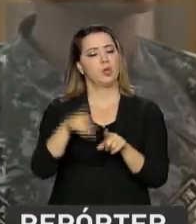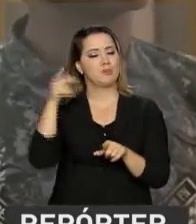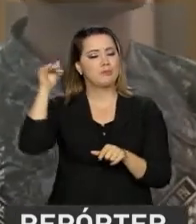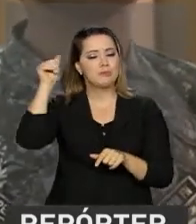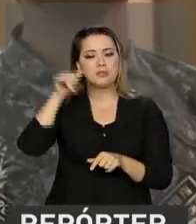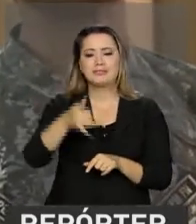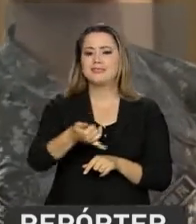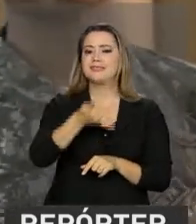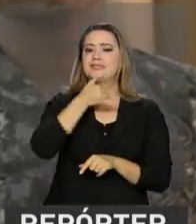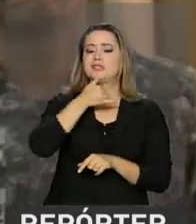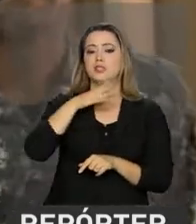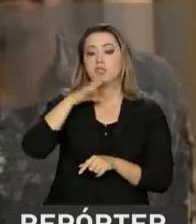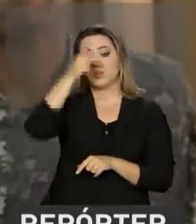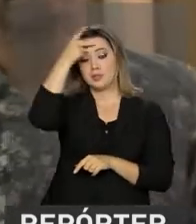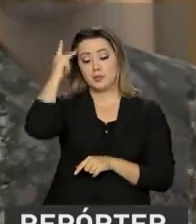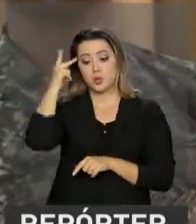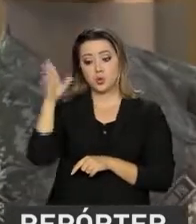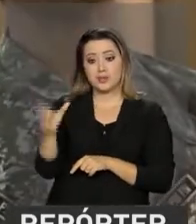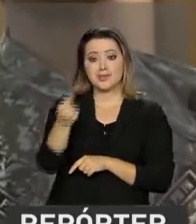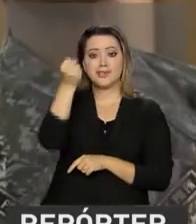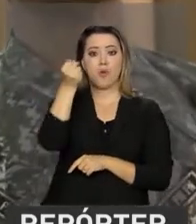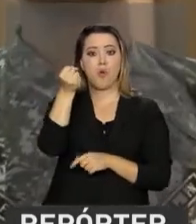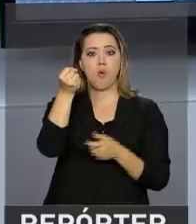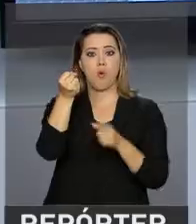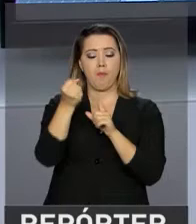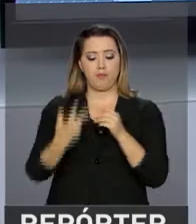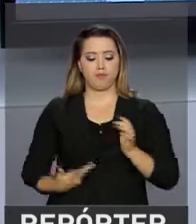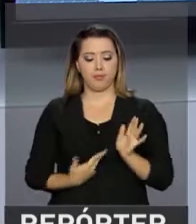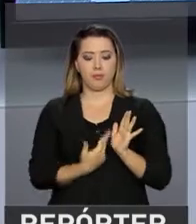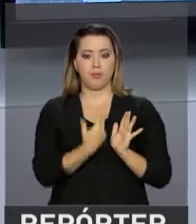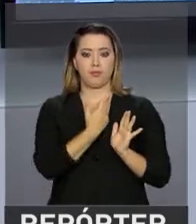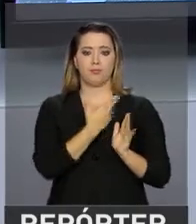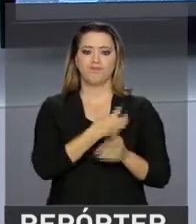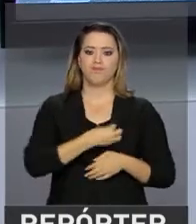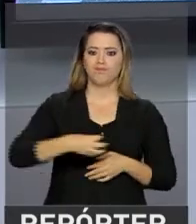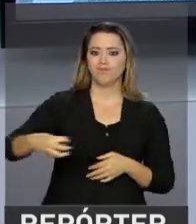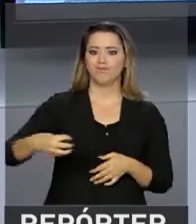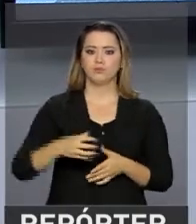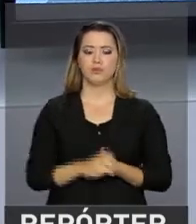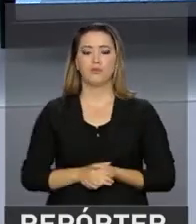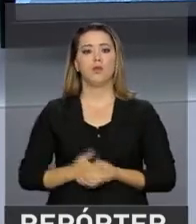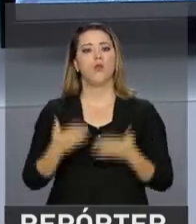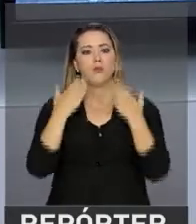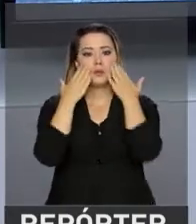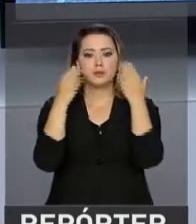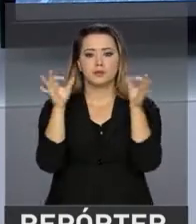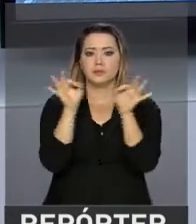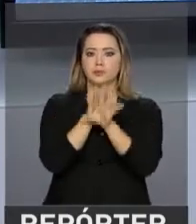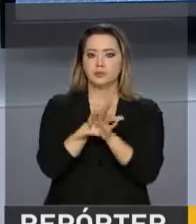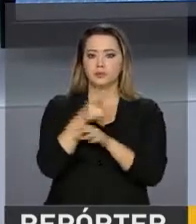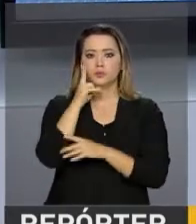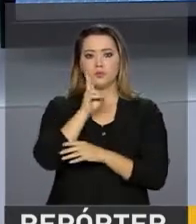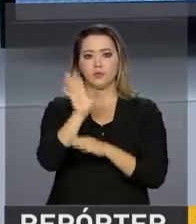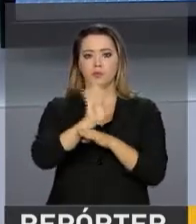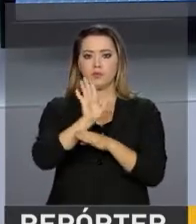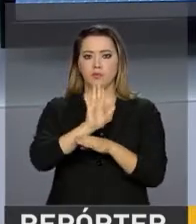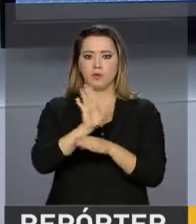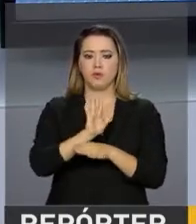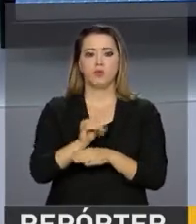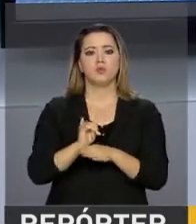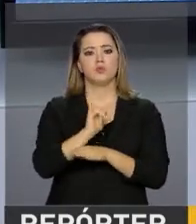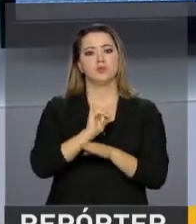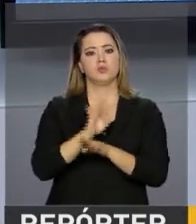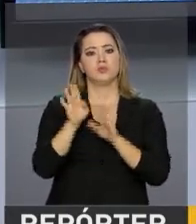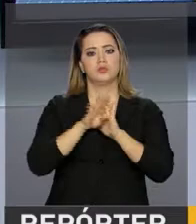seja o tráfico de pessoas e de órgãos o repórter nbr fica por aqui você pode rever as reportagens